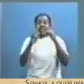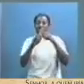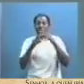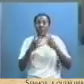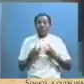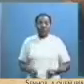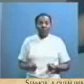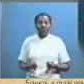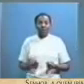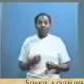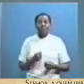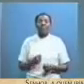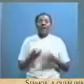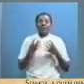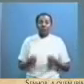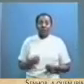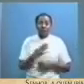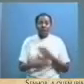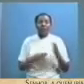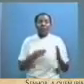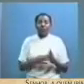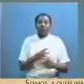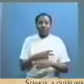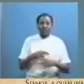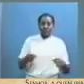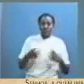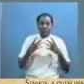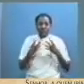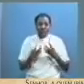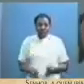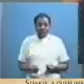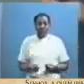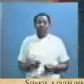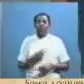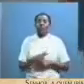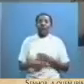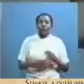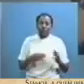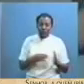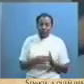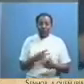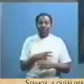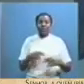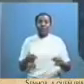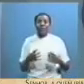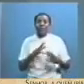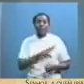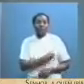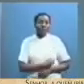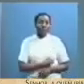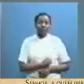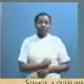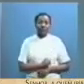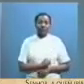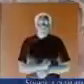filho de Deus. Eu vou tomar posse da minha herança. Eu tenho direito a fazer a viagem da vida num bilhete de primeira classe. Eu tenho esse bilhete. Eu